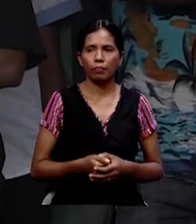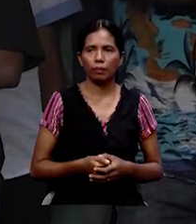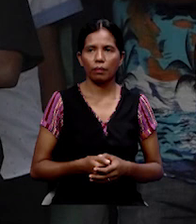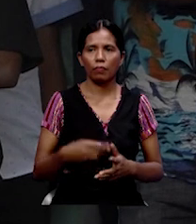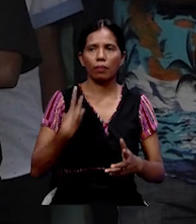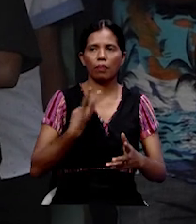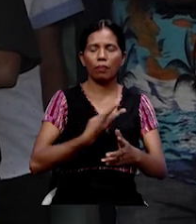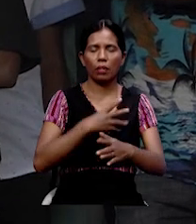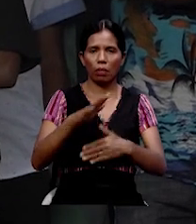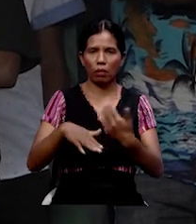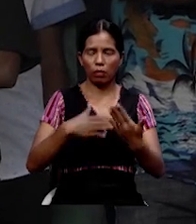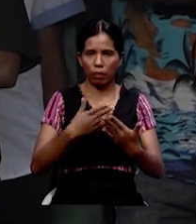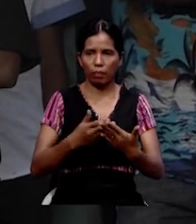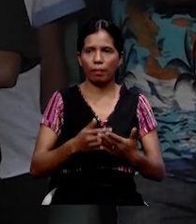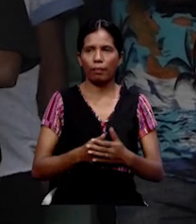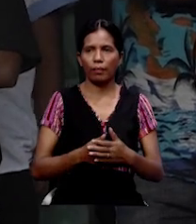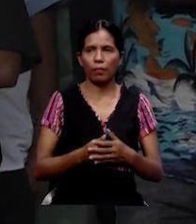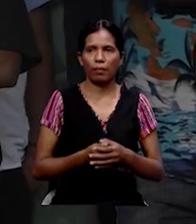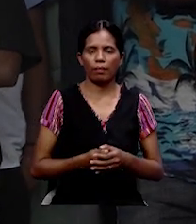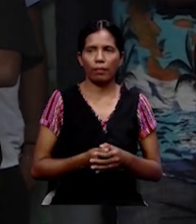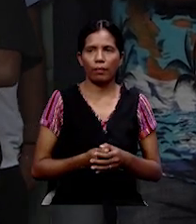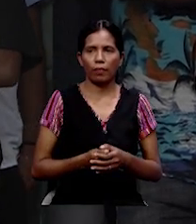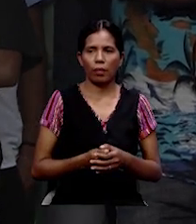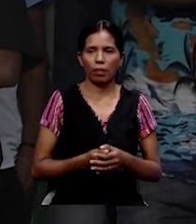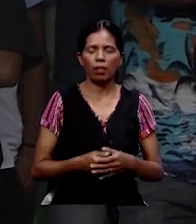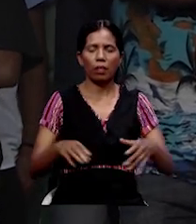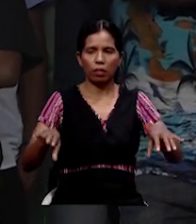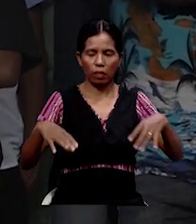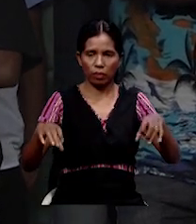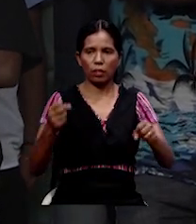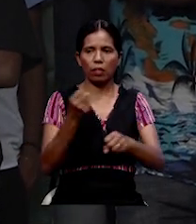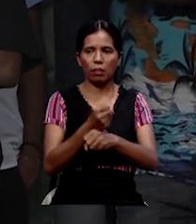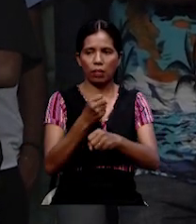Kita foto se servisu